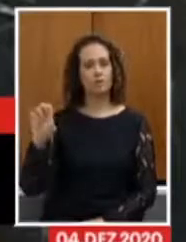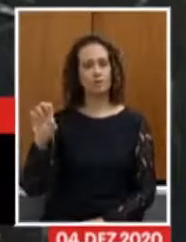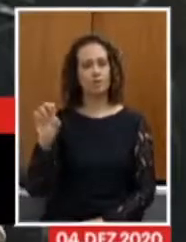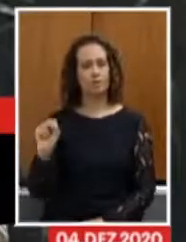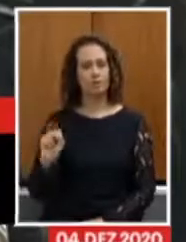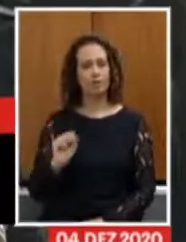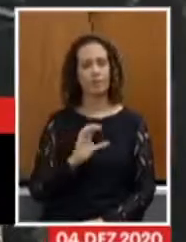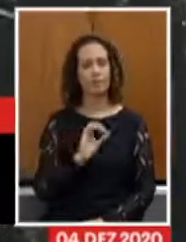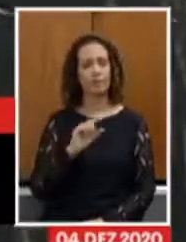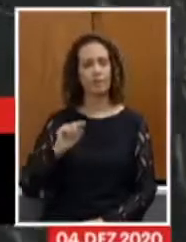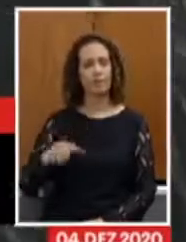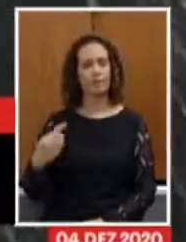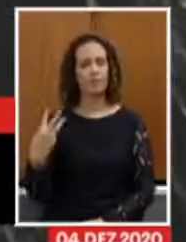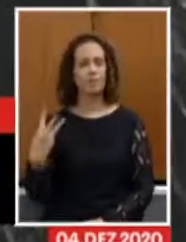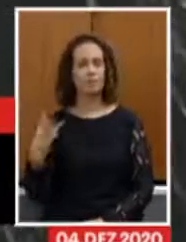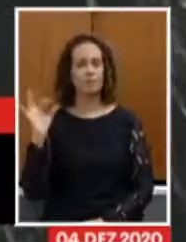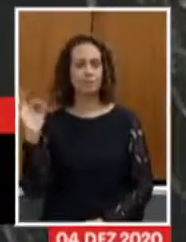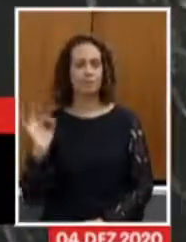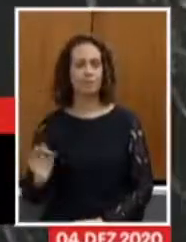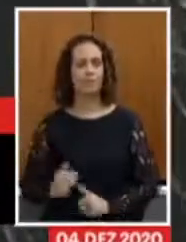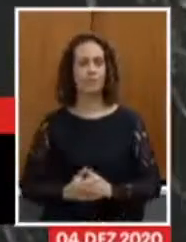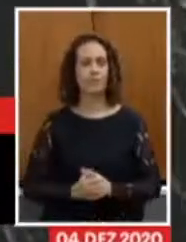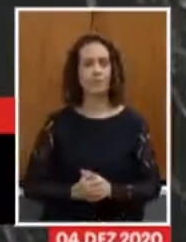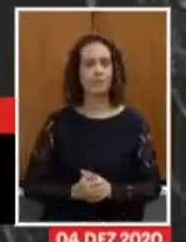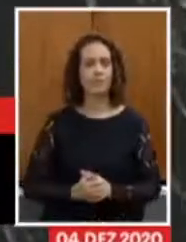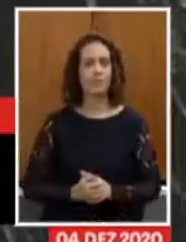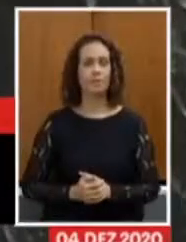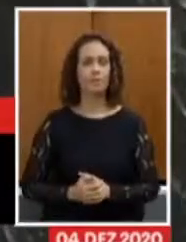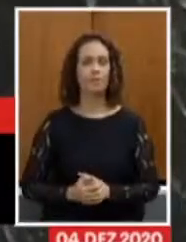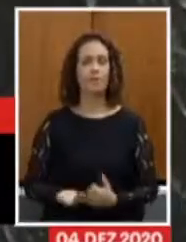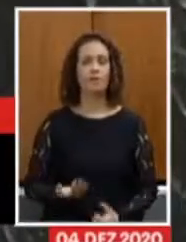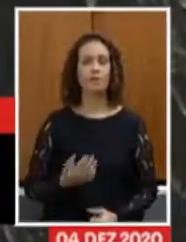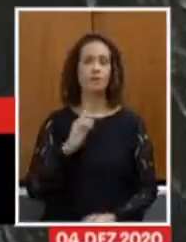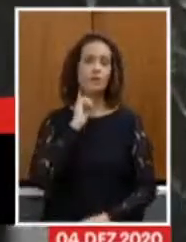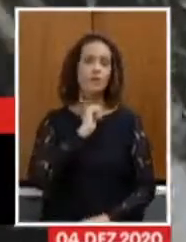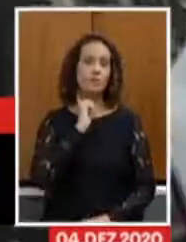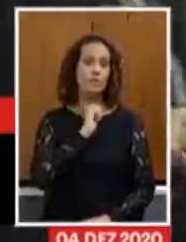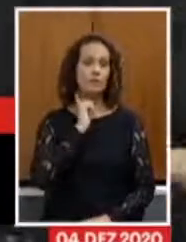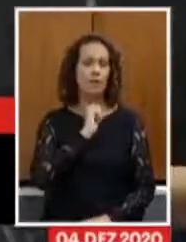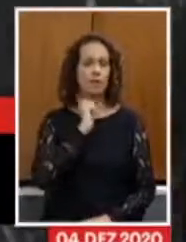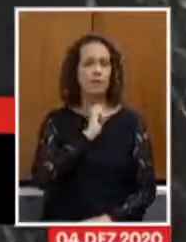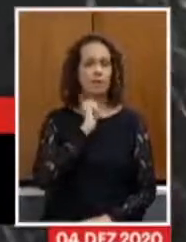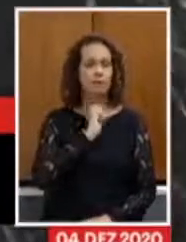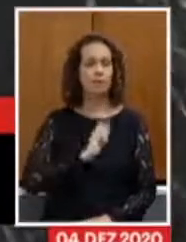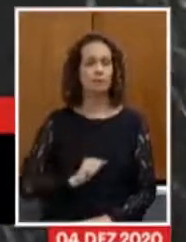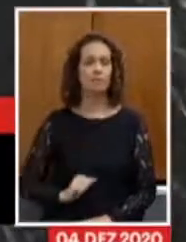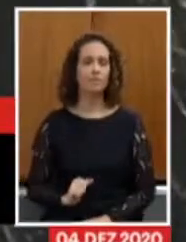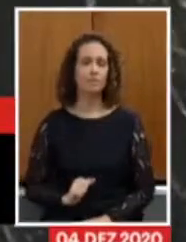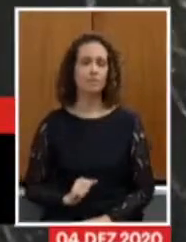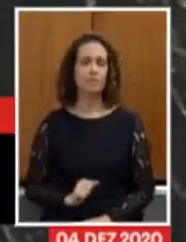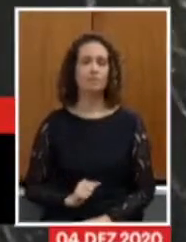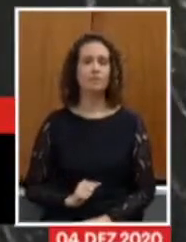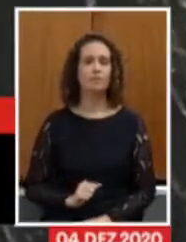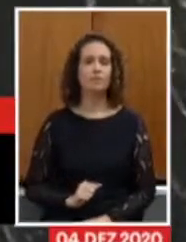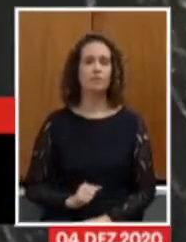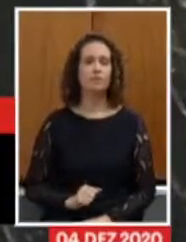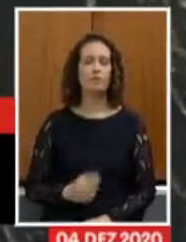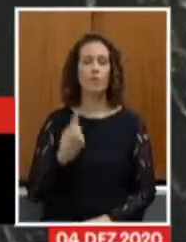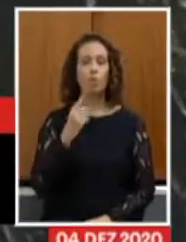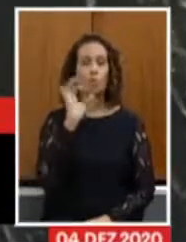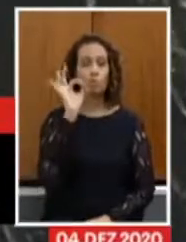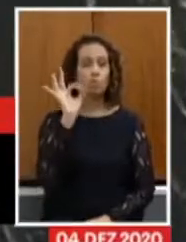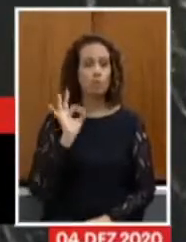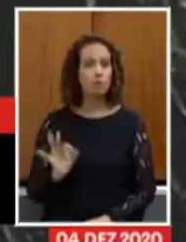0,3%. Nós estamos falando que em Minas Gerais não investimos 1% do orçamento